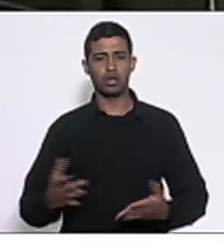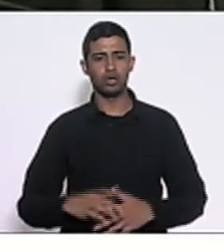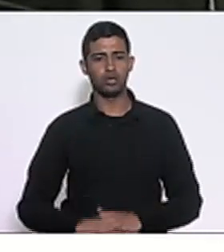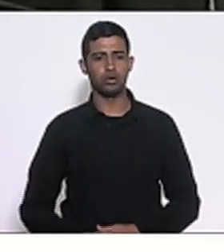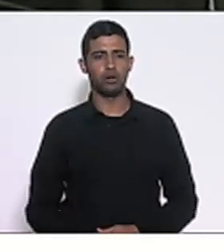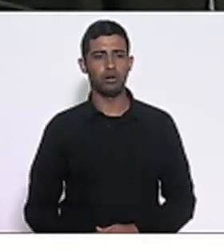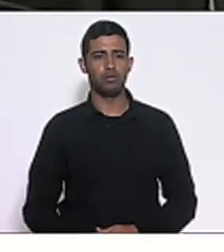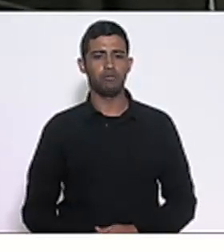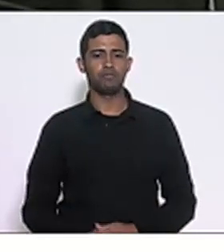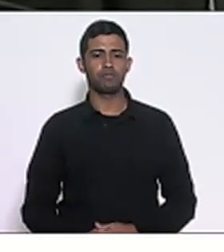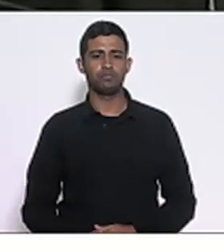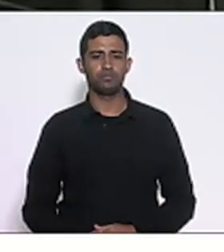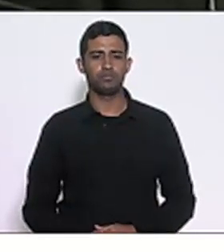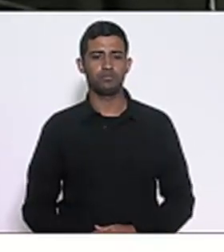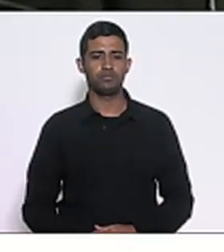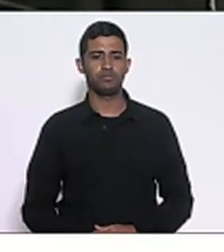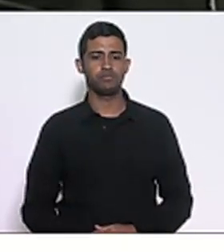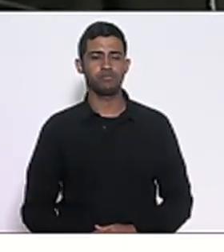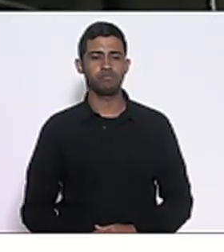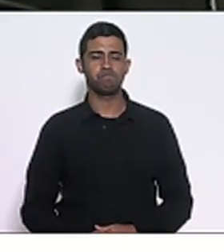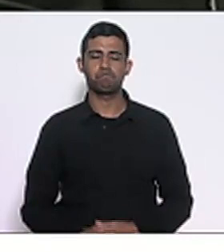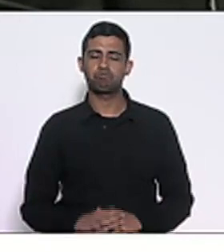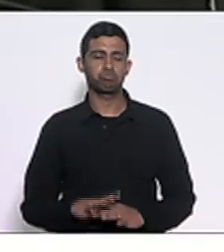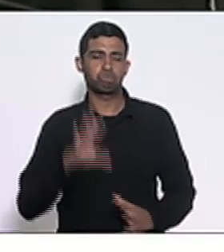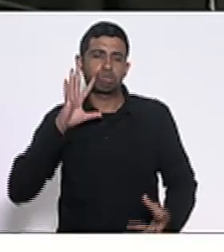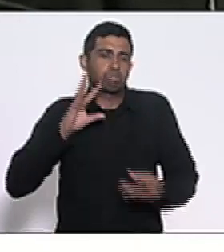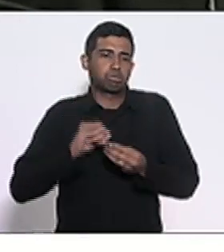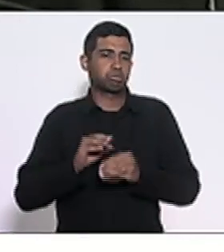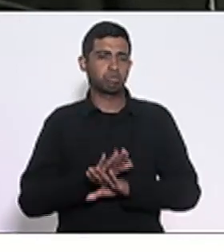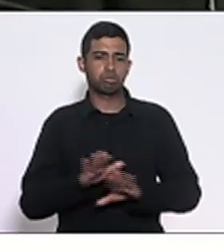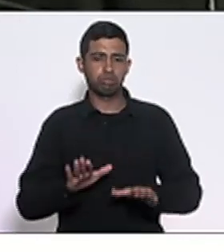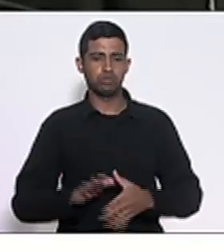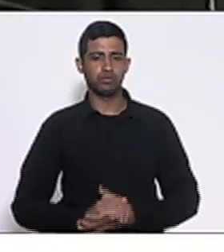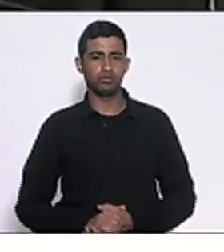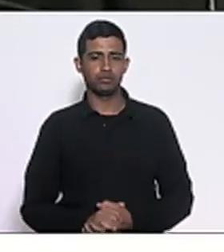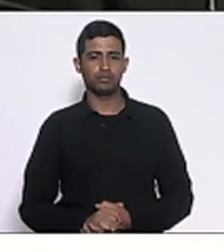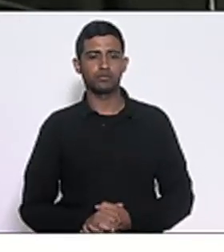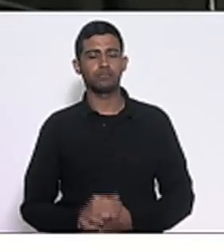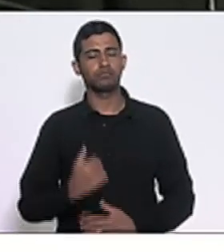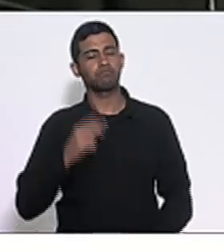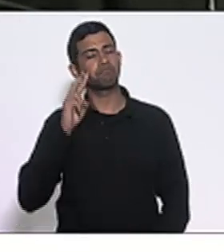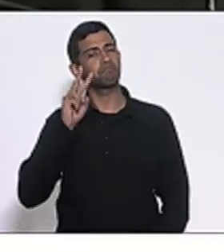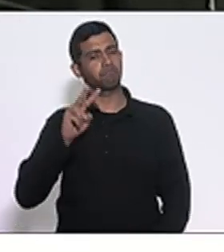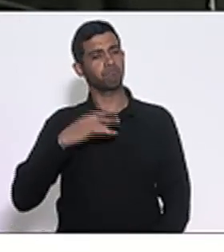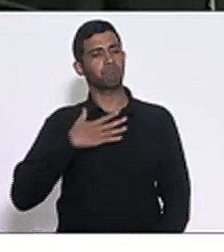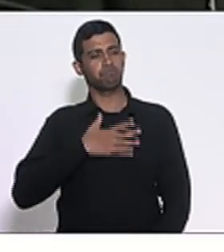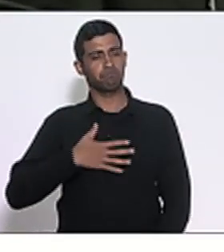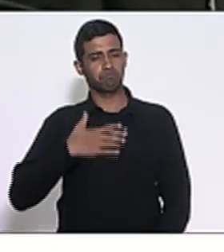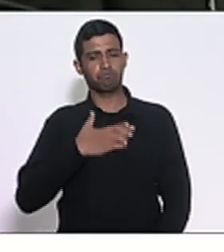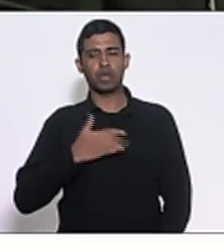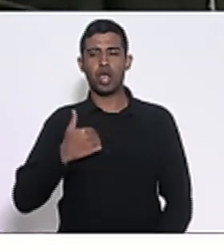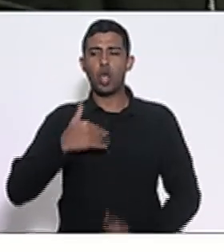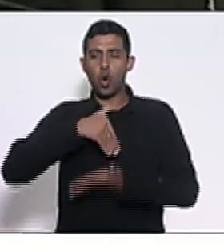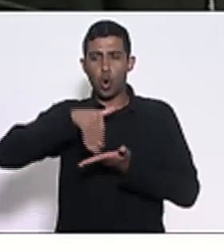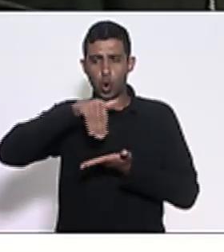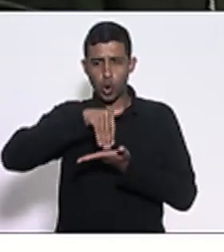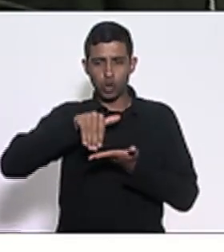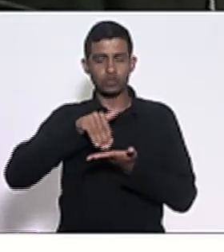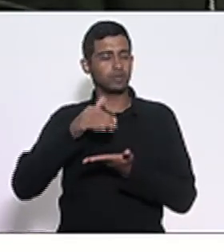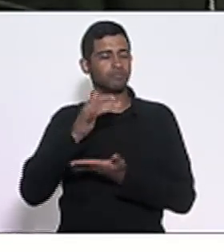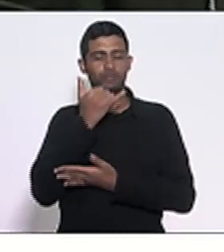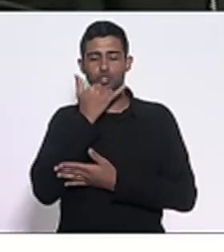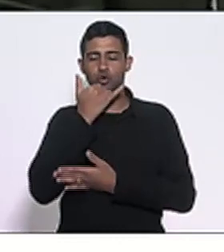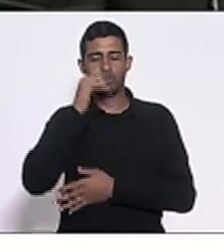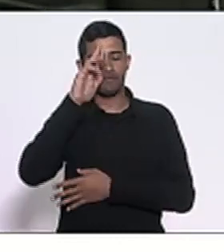Então, em suma, isso, vejo com satisfação, conversei com servidores do Prodérgio para poder vir